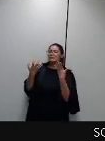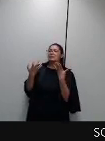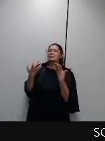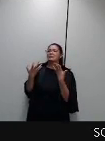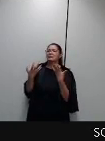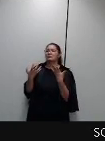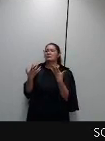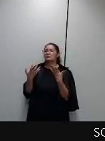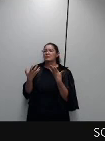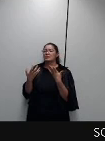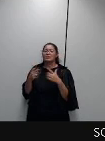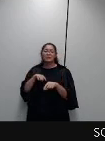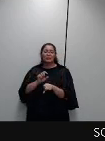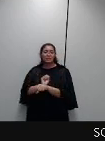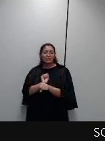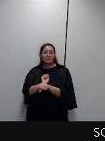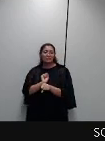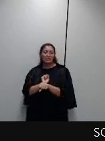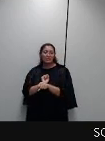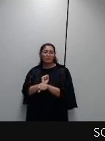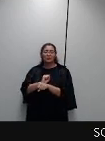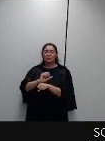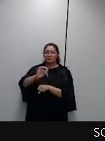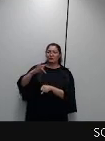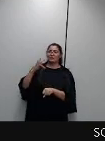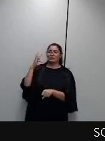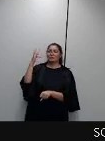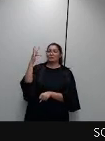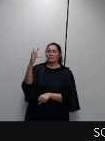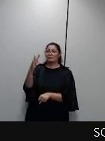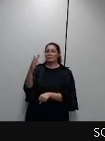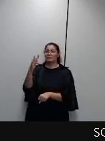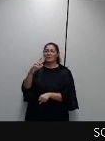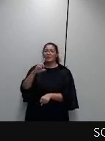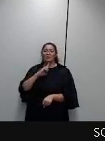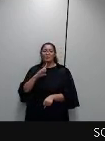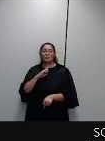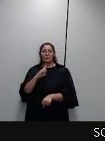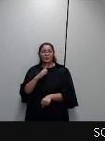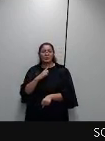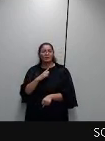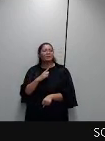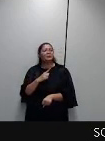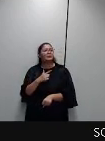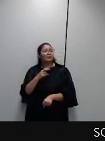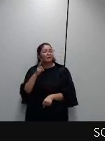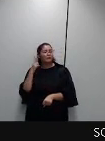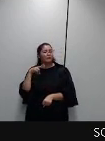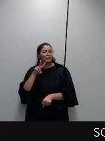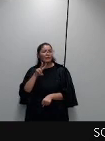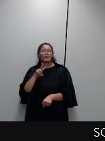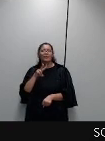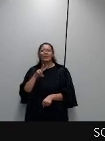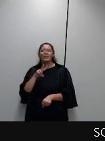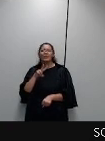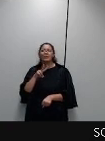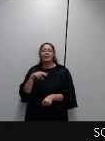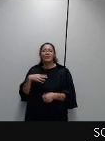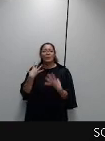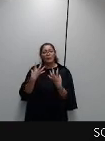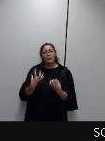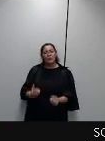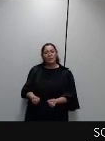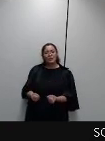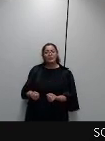eu espero que no futuro eu possa ter notícia o lado do assento Celestial onde